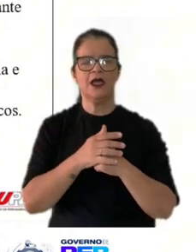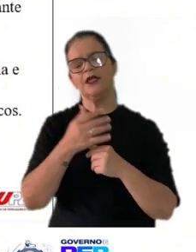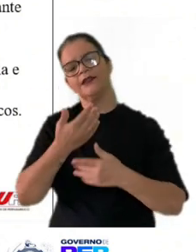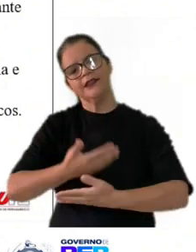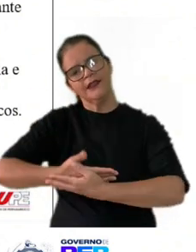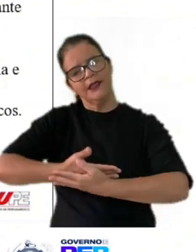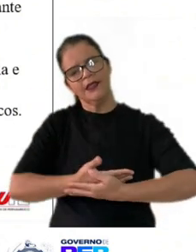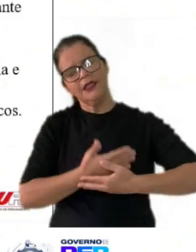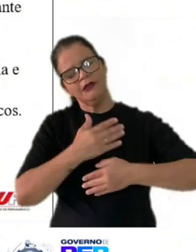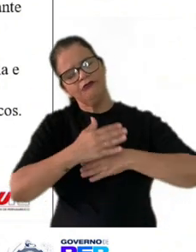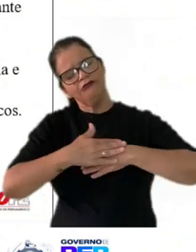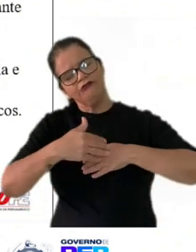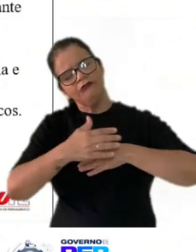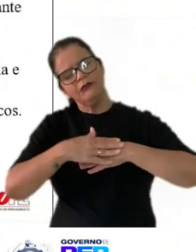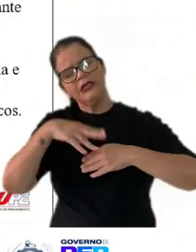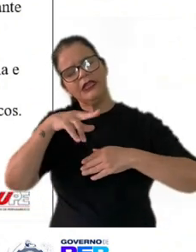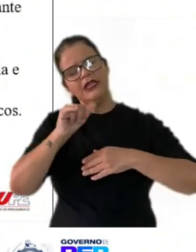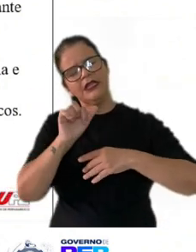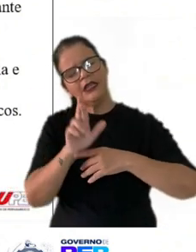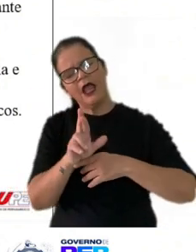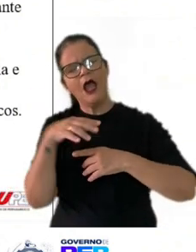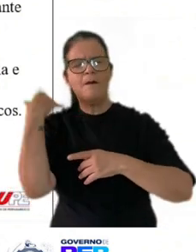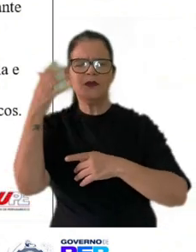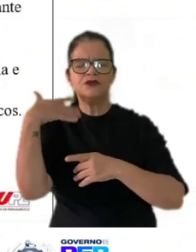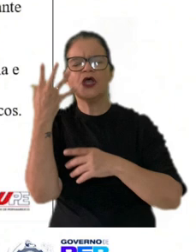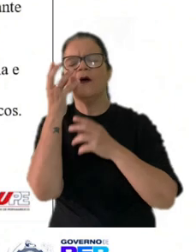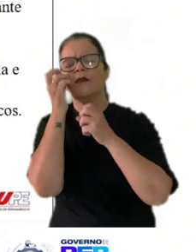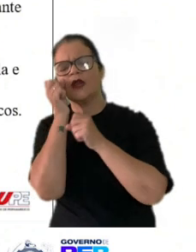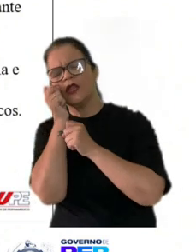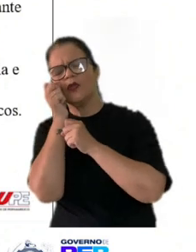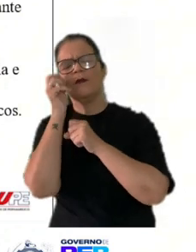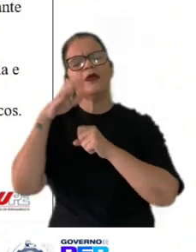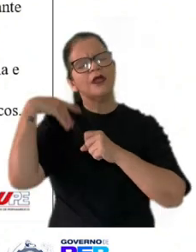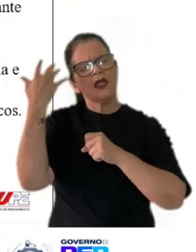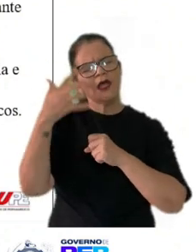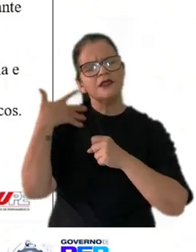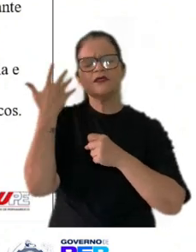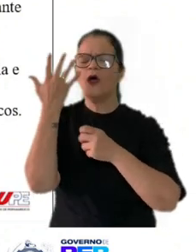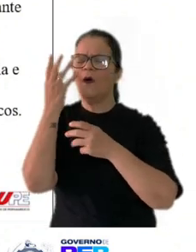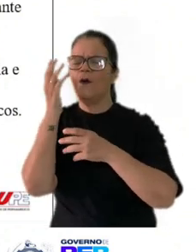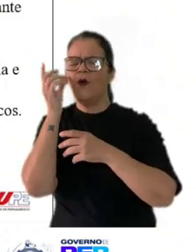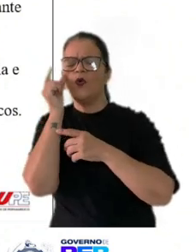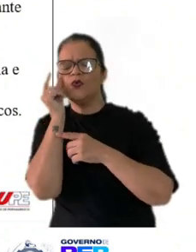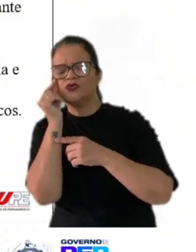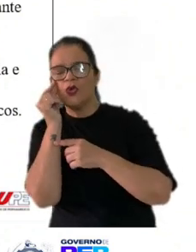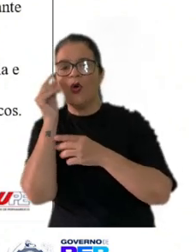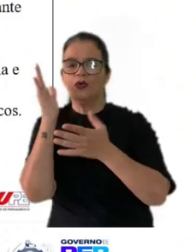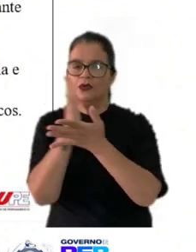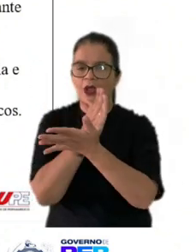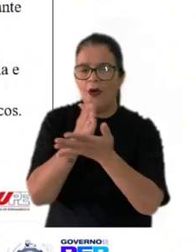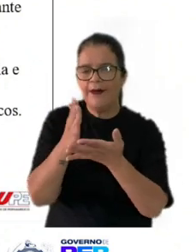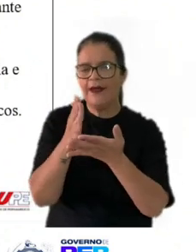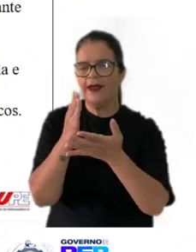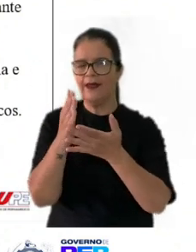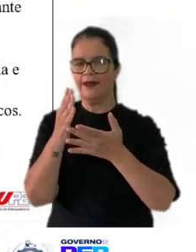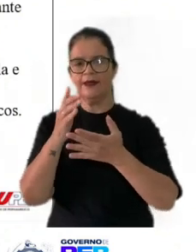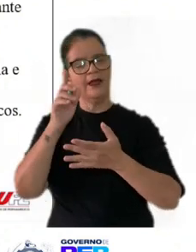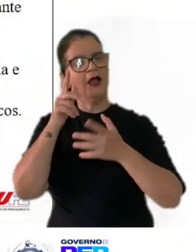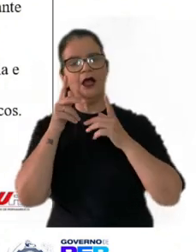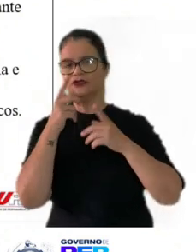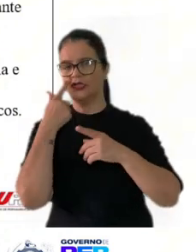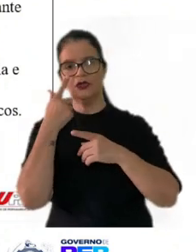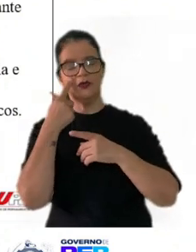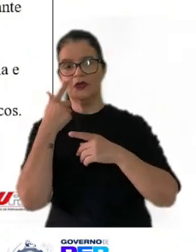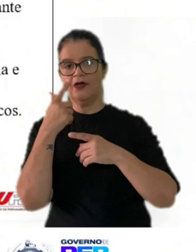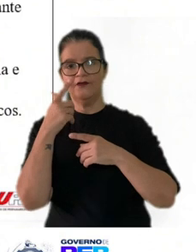aquela canção pra você dormir aquela canção pra embalar o sono de alguém então aqui a gente não está vendo ele falar de amor